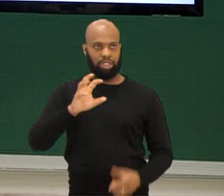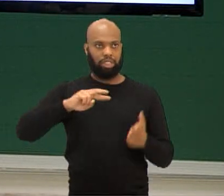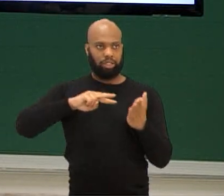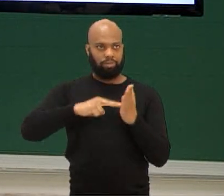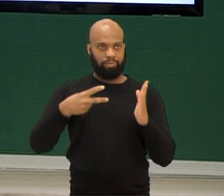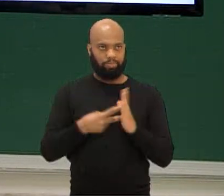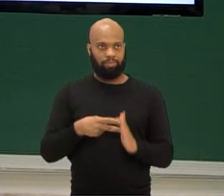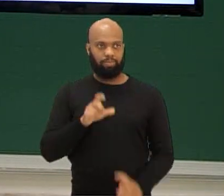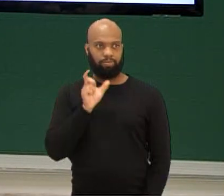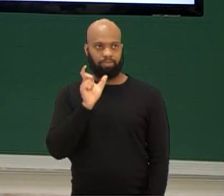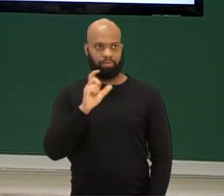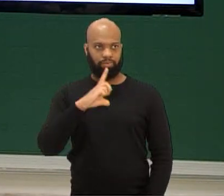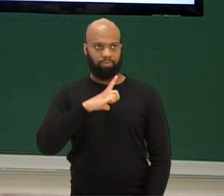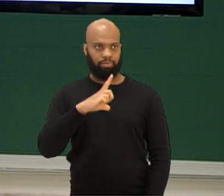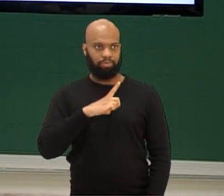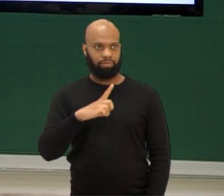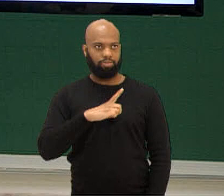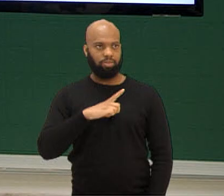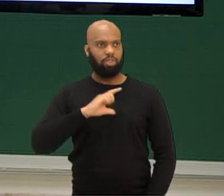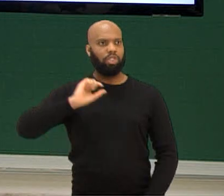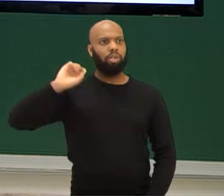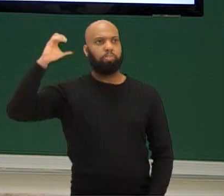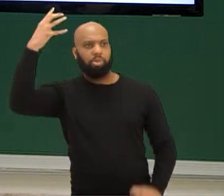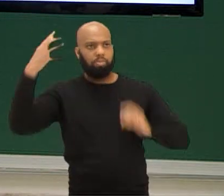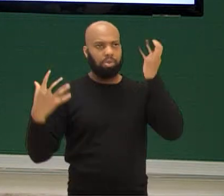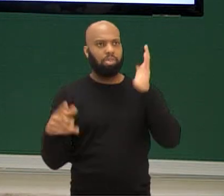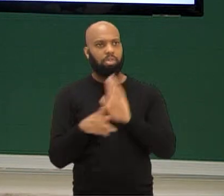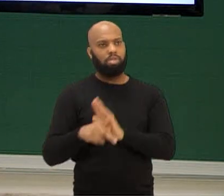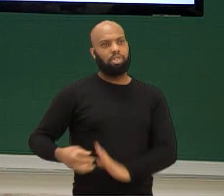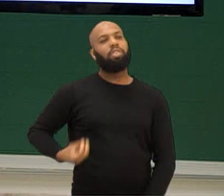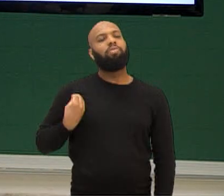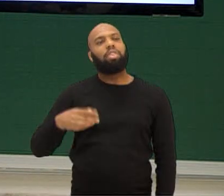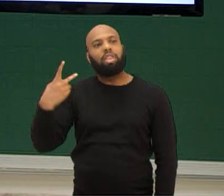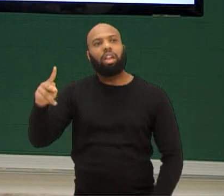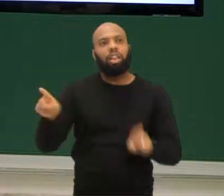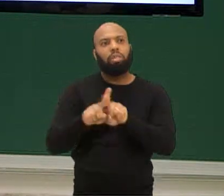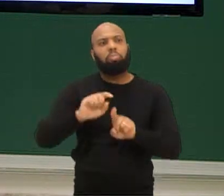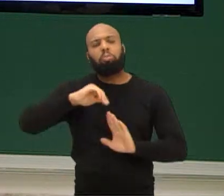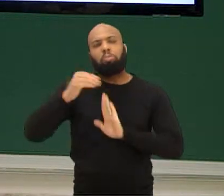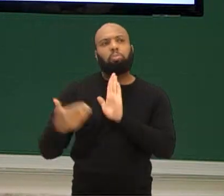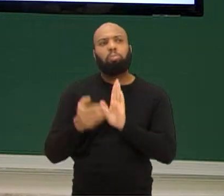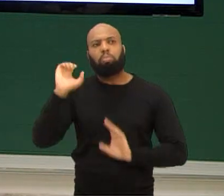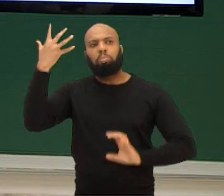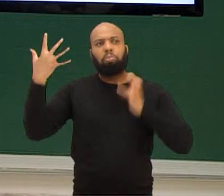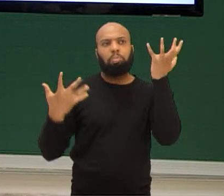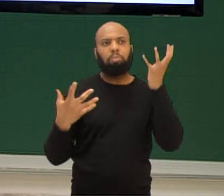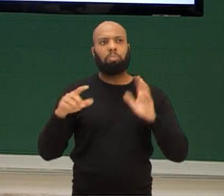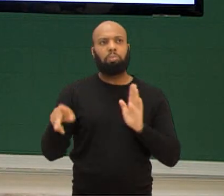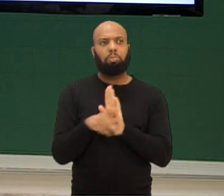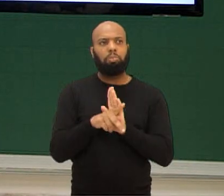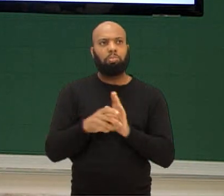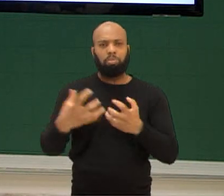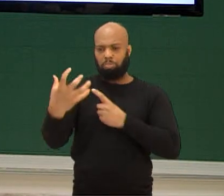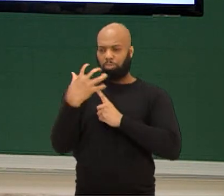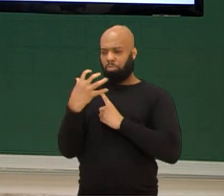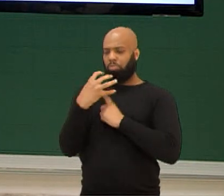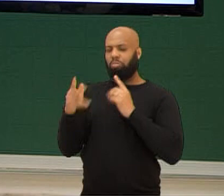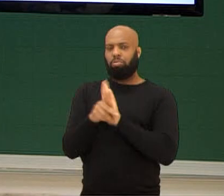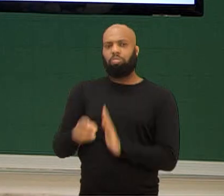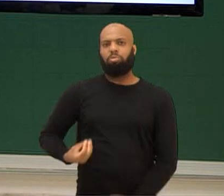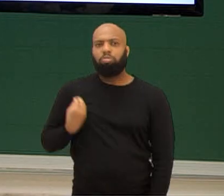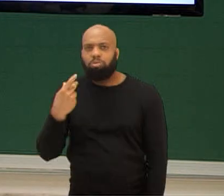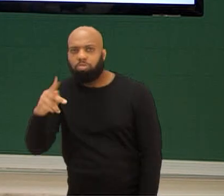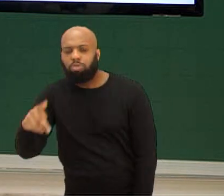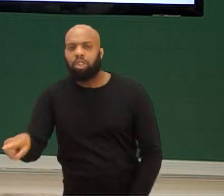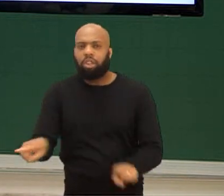acontecimentos, da vida dela e todos os sentimentos que aqueles acontecimentos produziam sobre ela, na vida